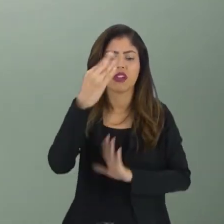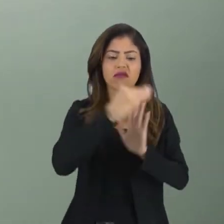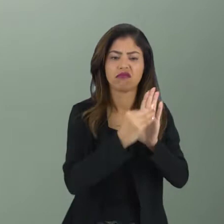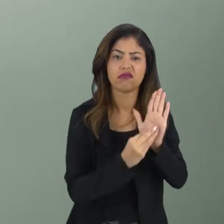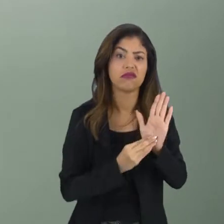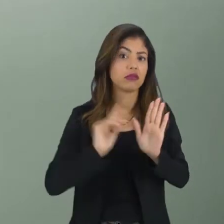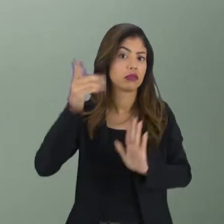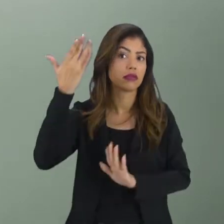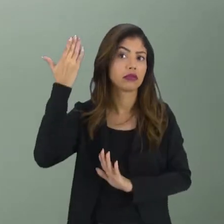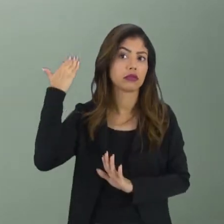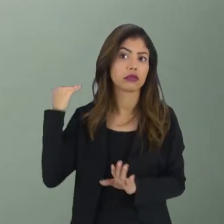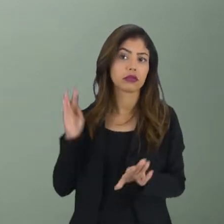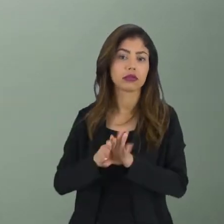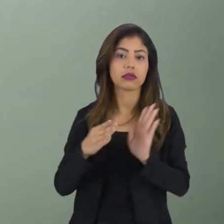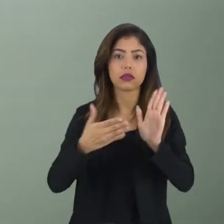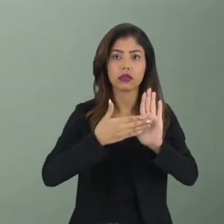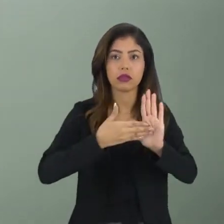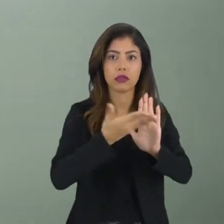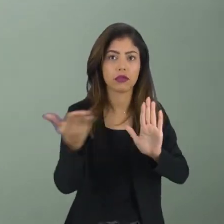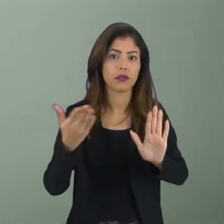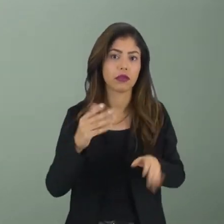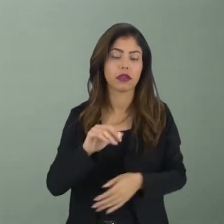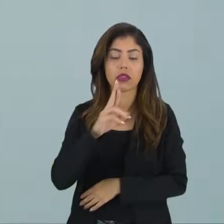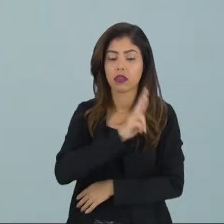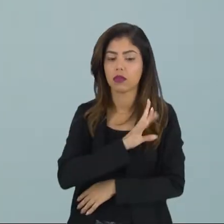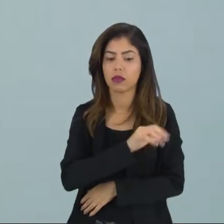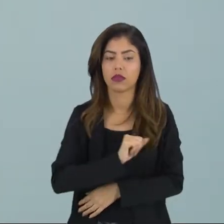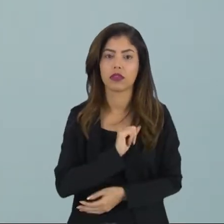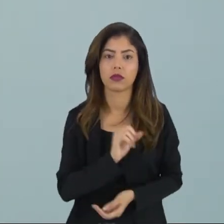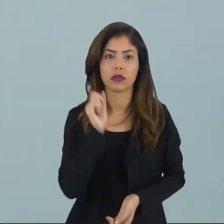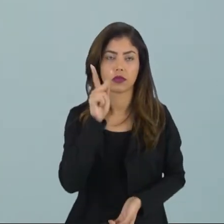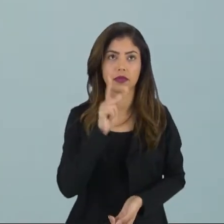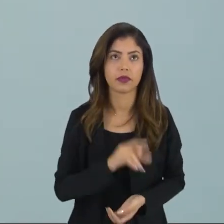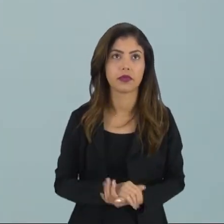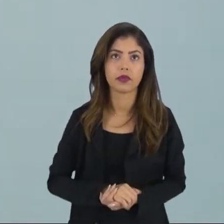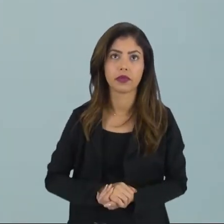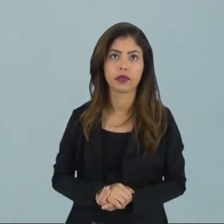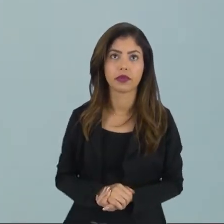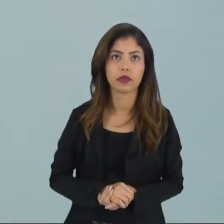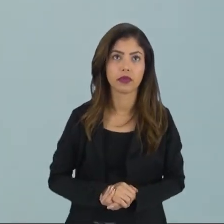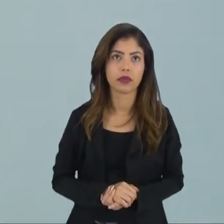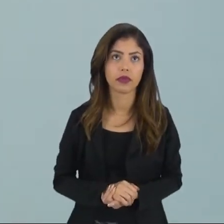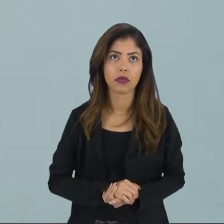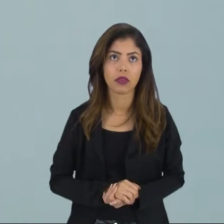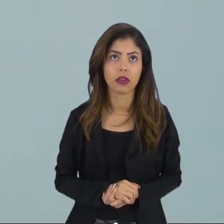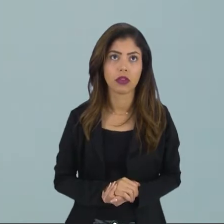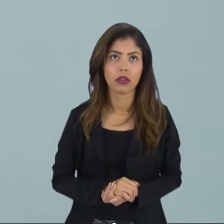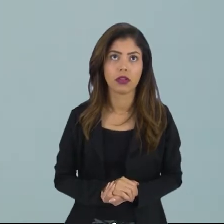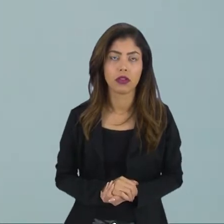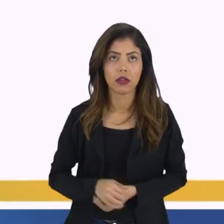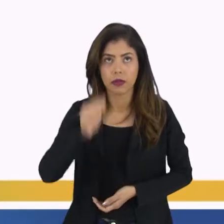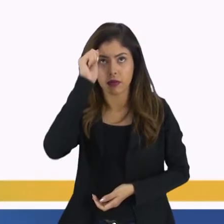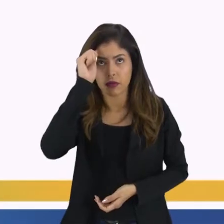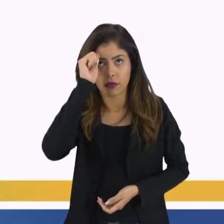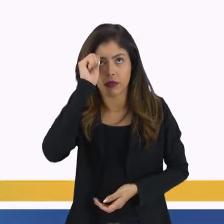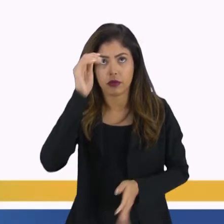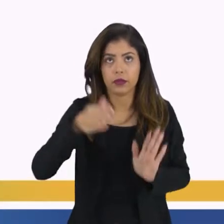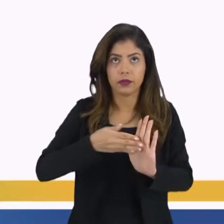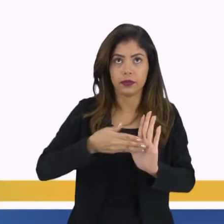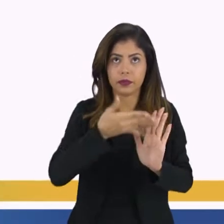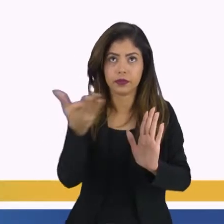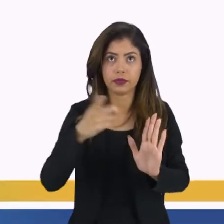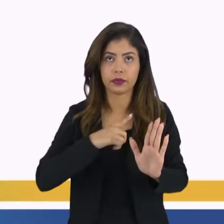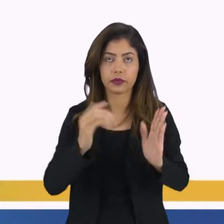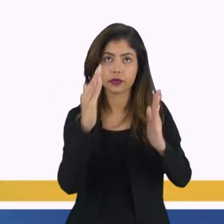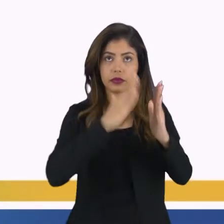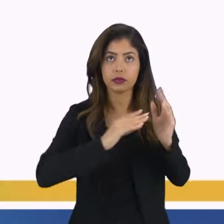princípios lá que eram apresentados no nosso romantismo. Tudo bem? Então acompanha comigo. Os autores pretenderam construir